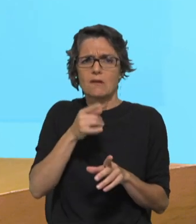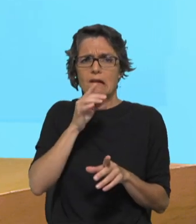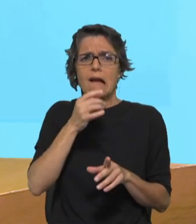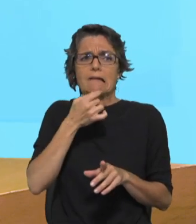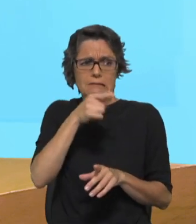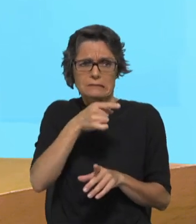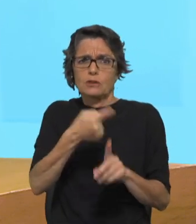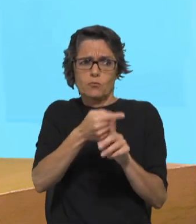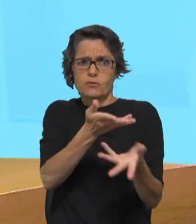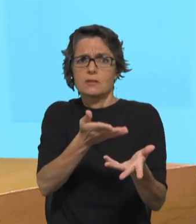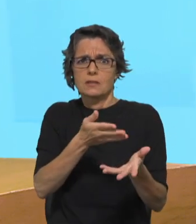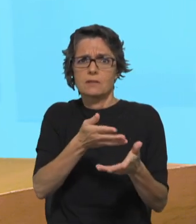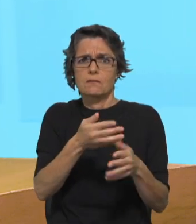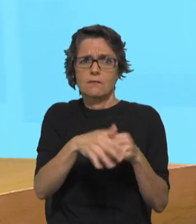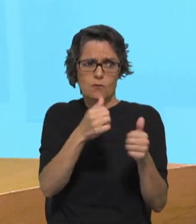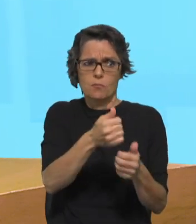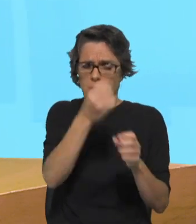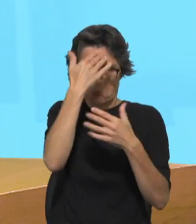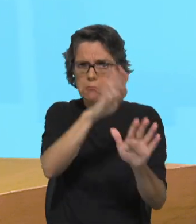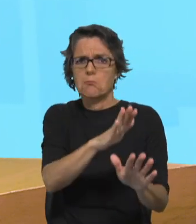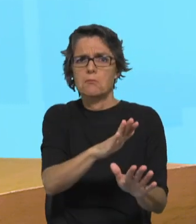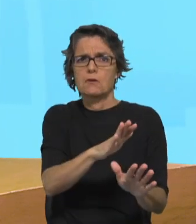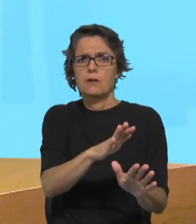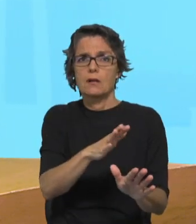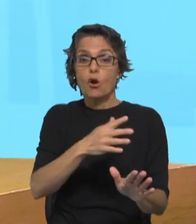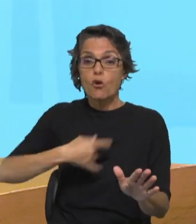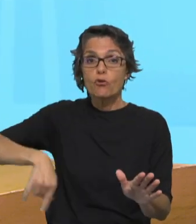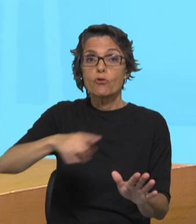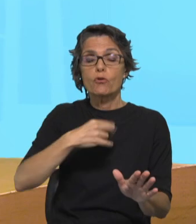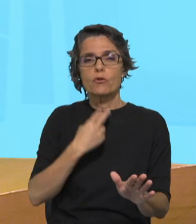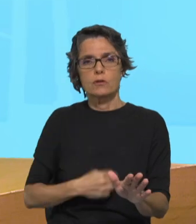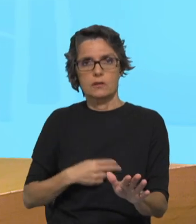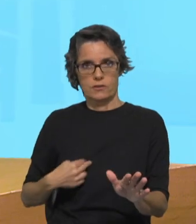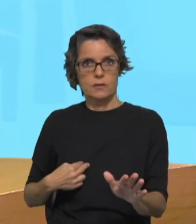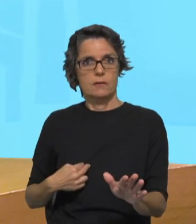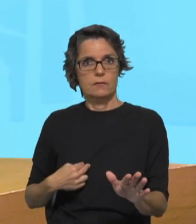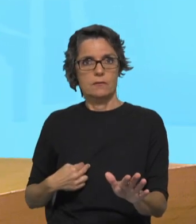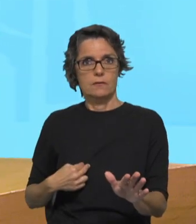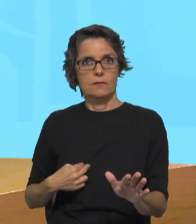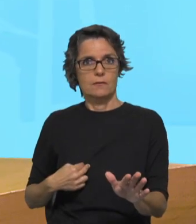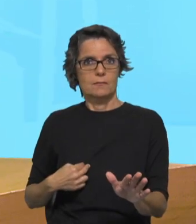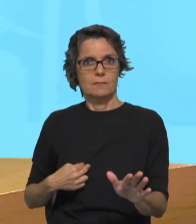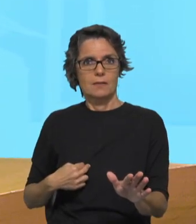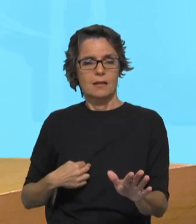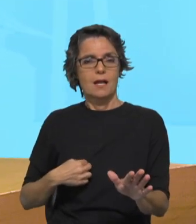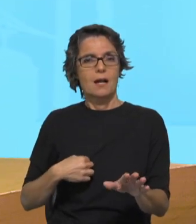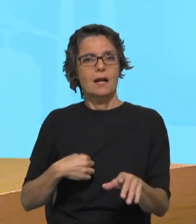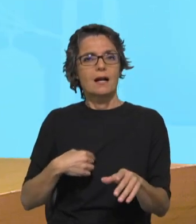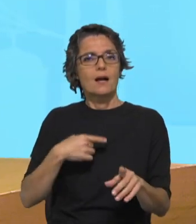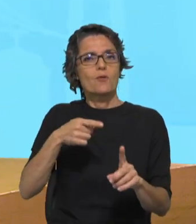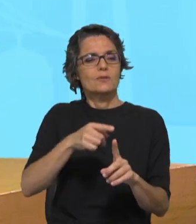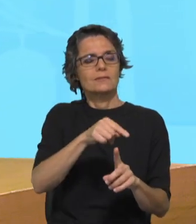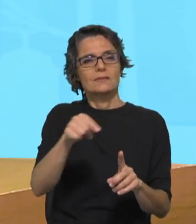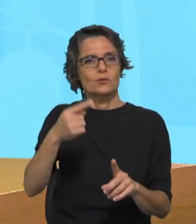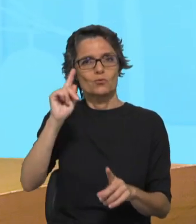quero. Mas nós, cristãos, a nossa motivação não é nenhuma dessas que eu estive a enunciar, ou de